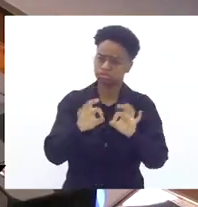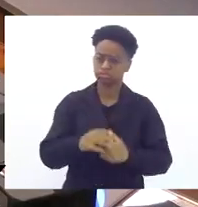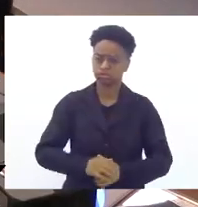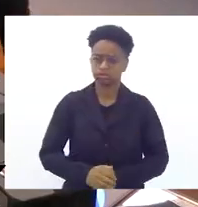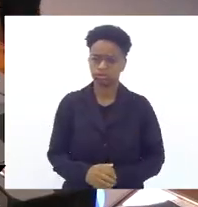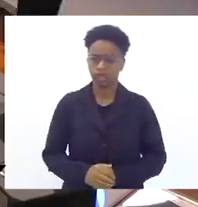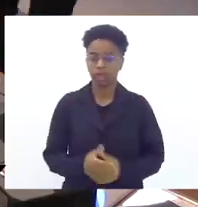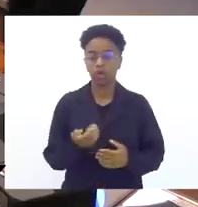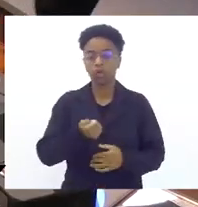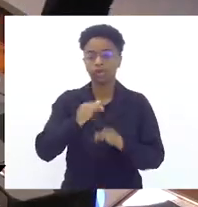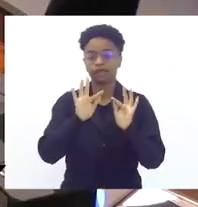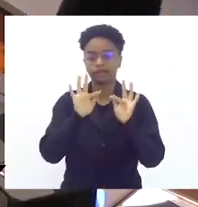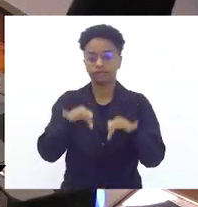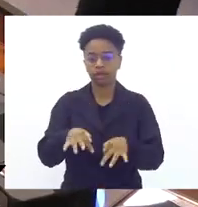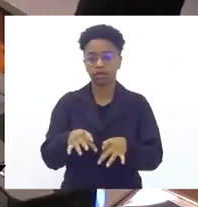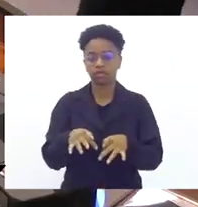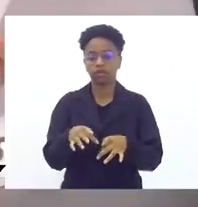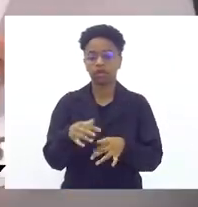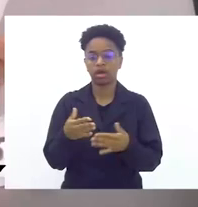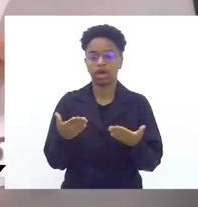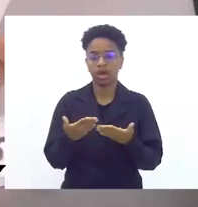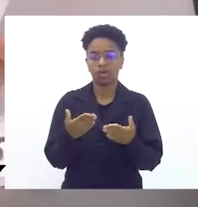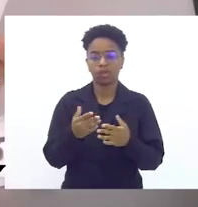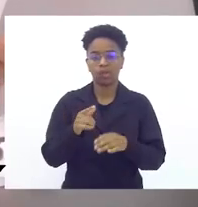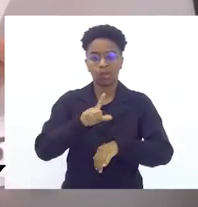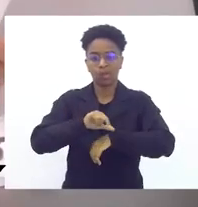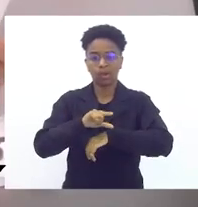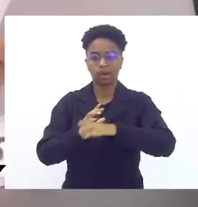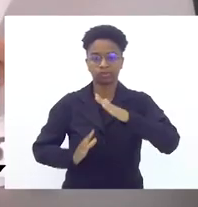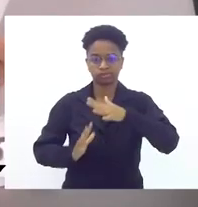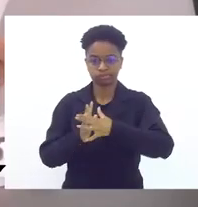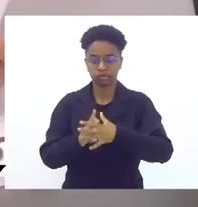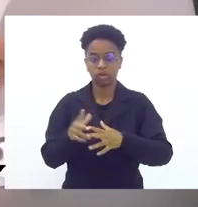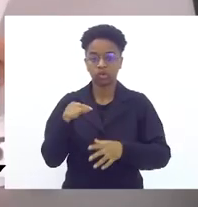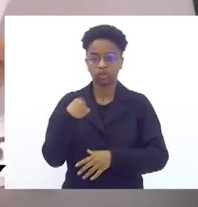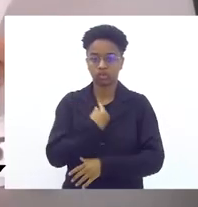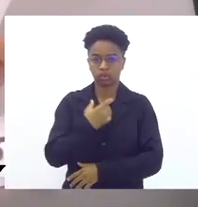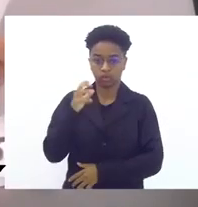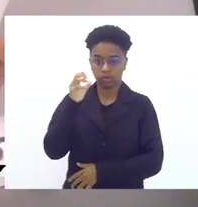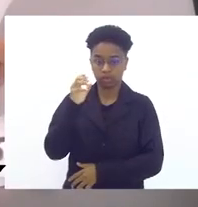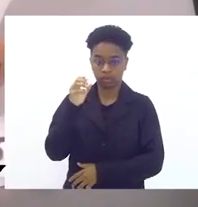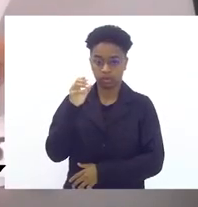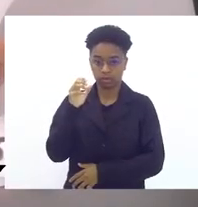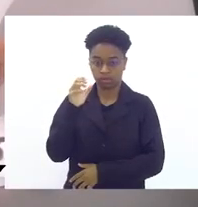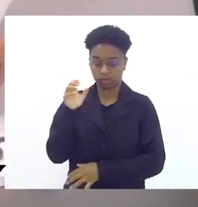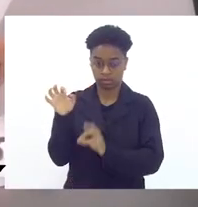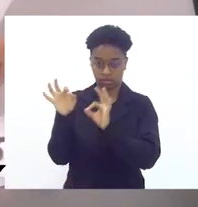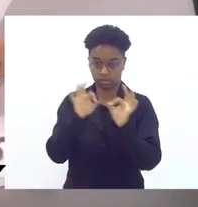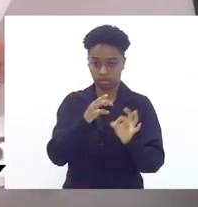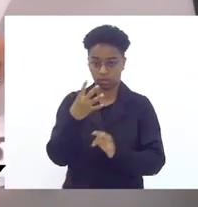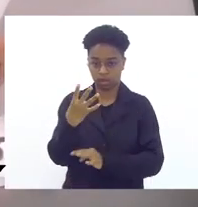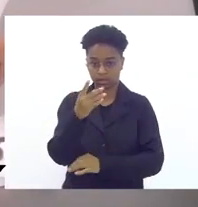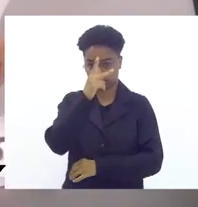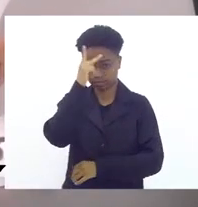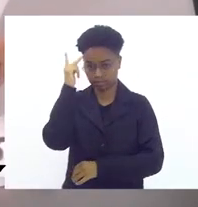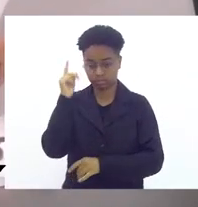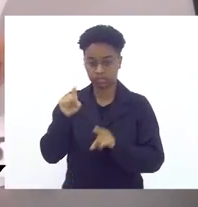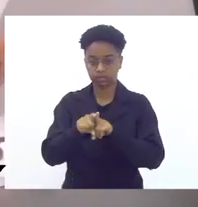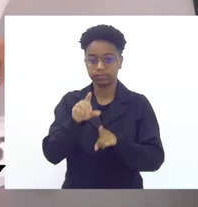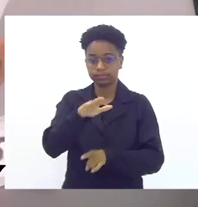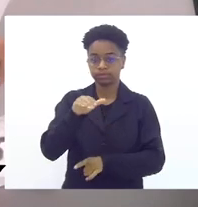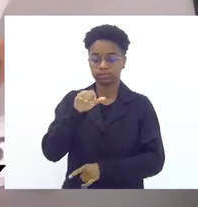Band está chegando Já o final temos mais já estamos com tempo estourado Vamos ouvir mais quatro pessoas chama aqui a